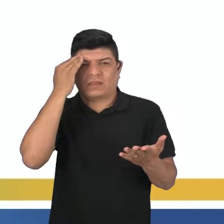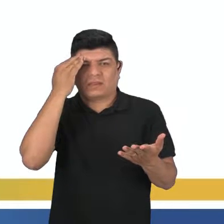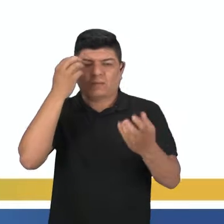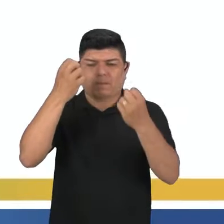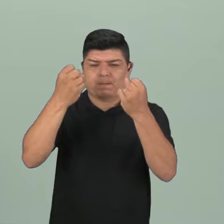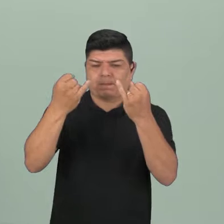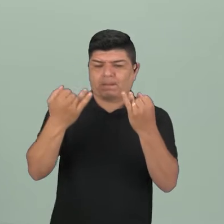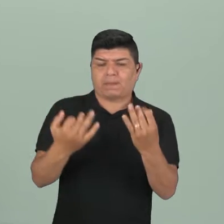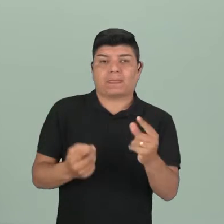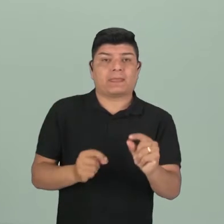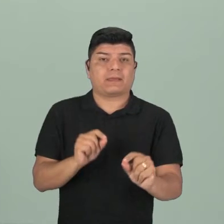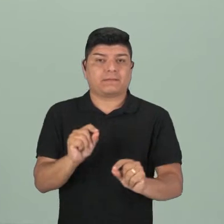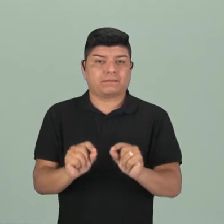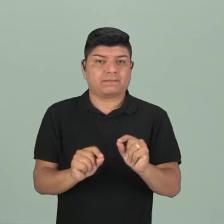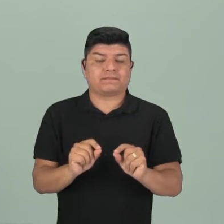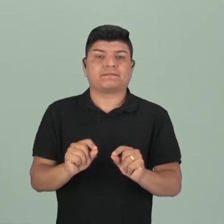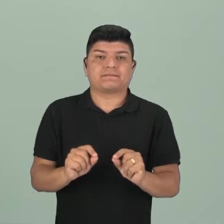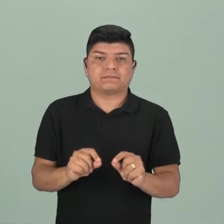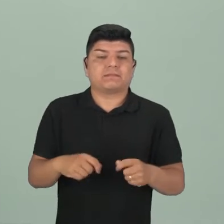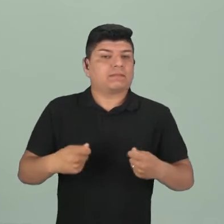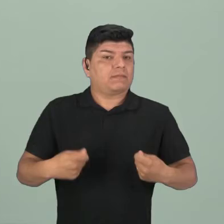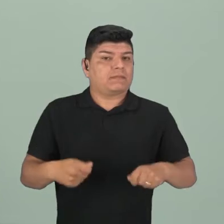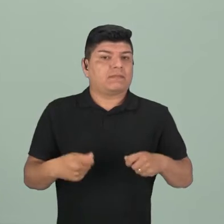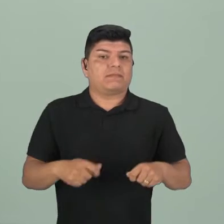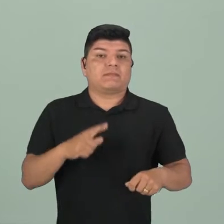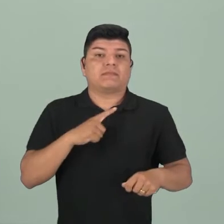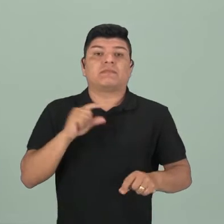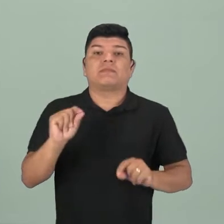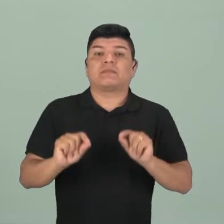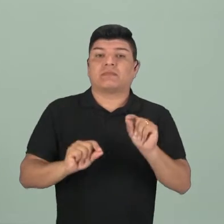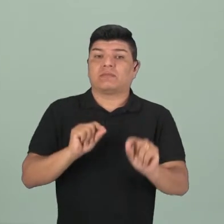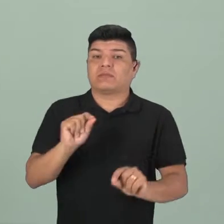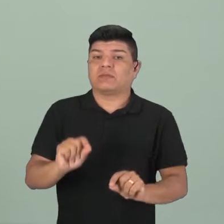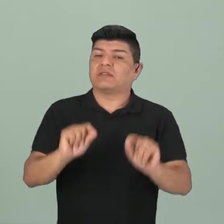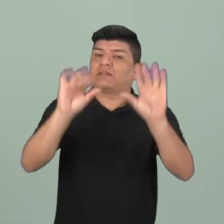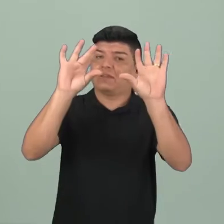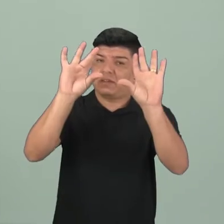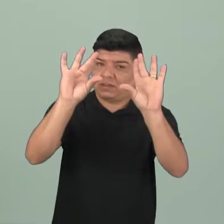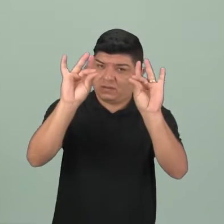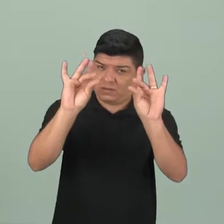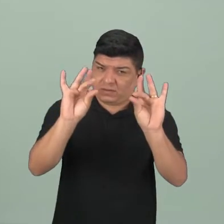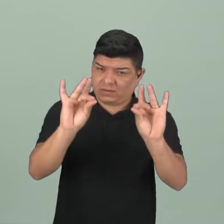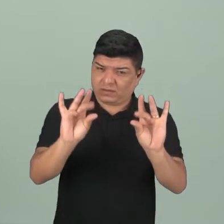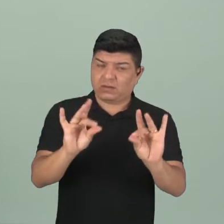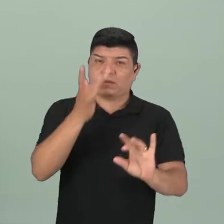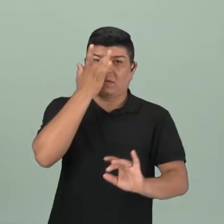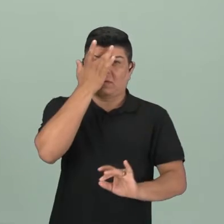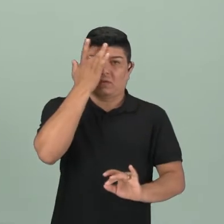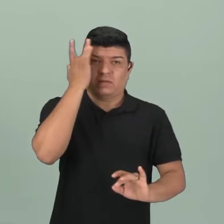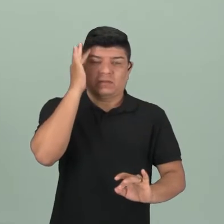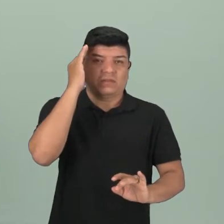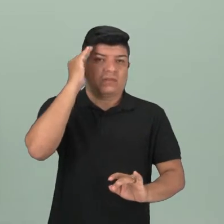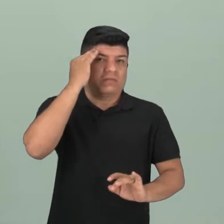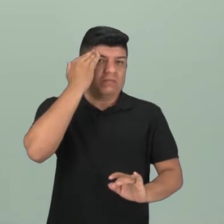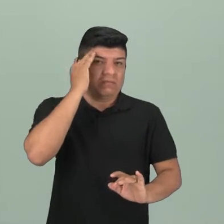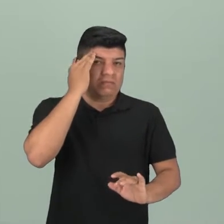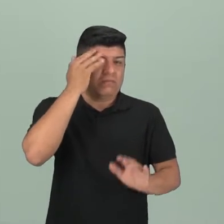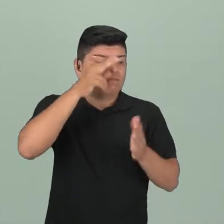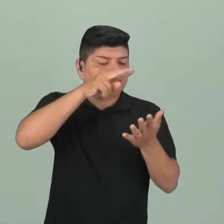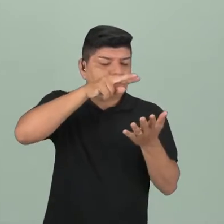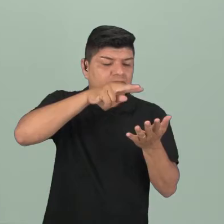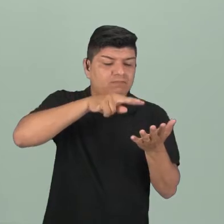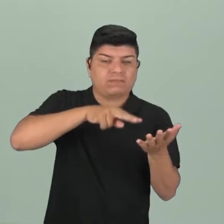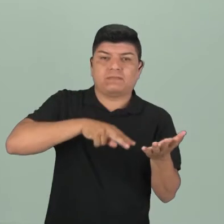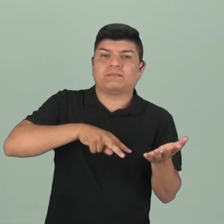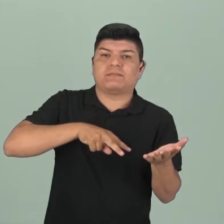está explicando. Ou seja, pessoal, tem que ter detalhes, né? Tem que ter detalhes para a pessoa entender o que ela está